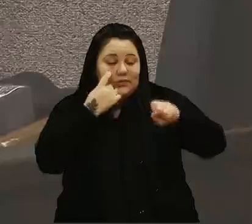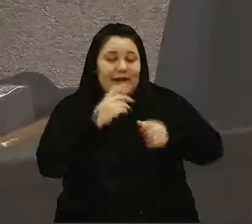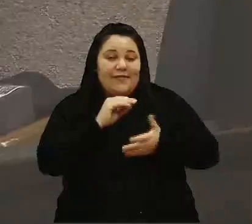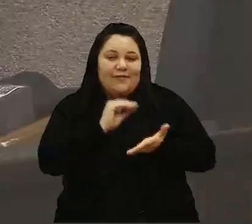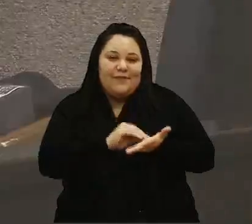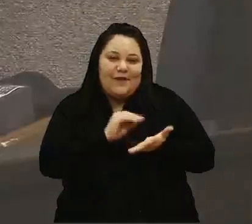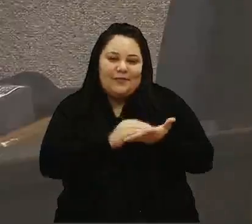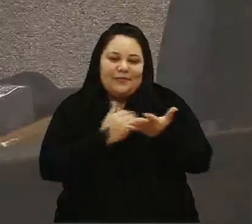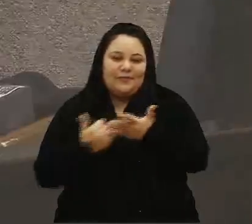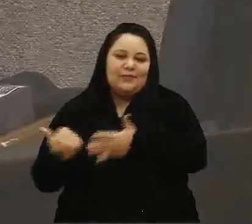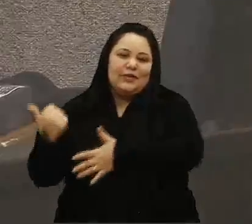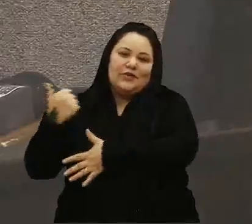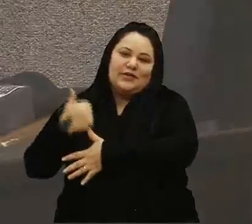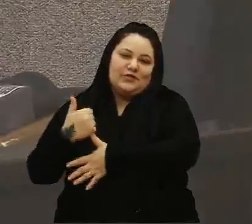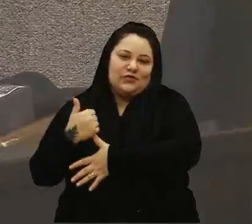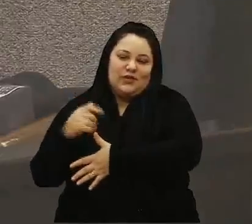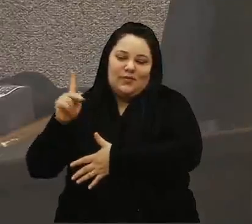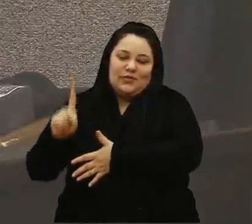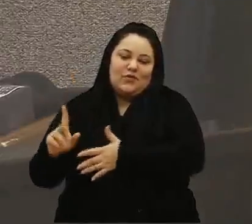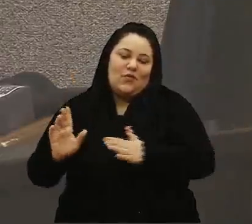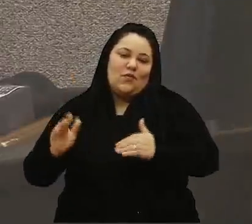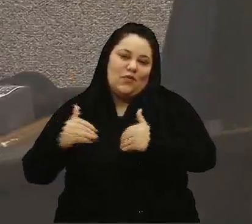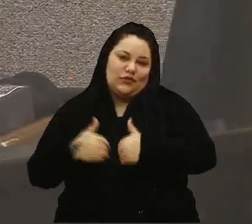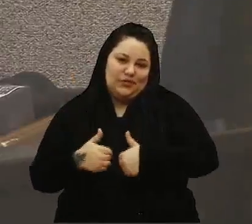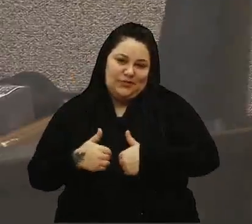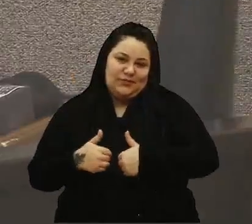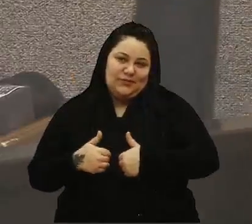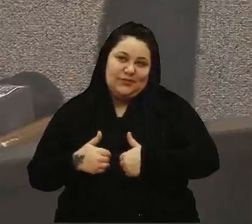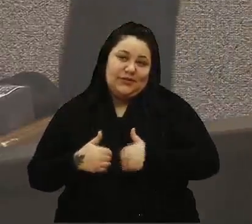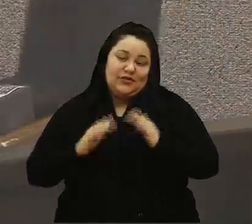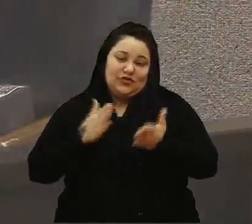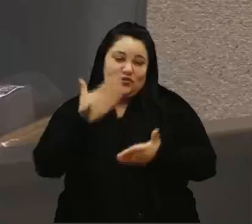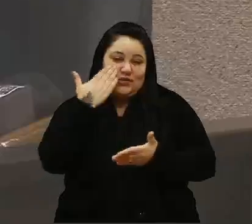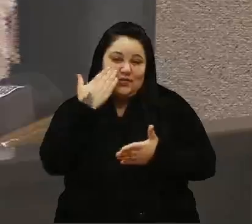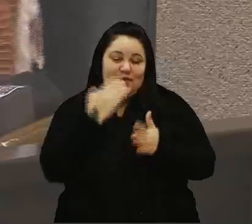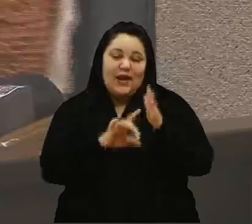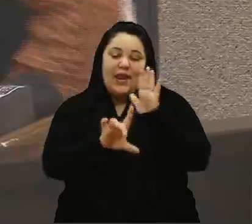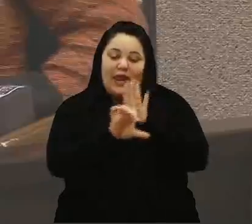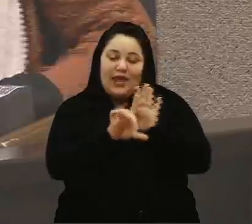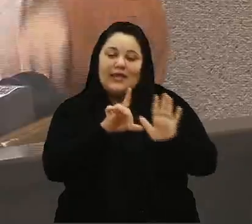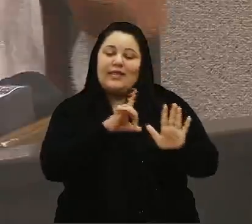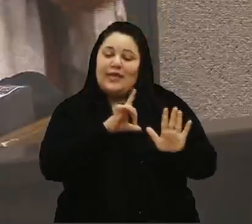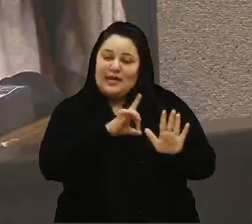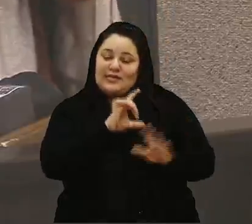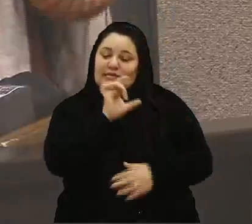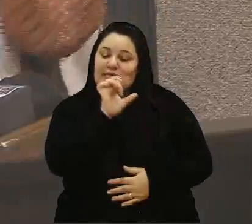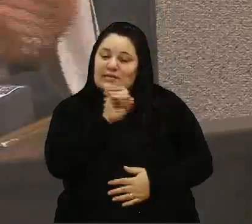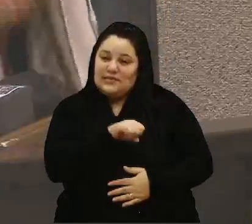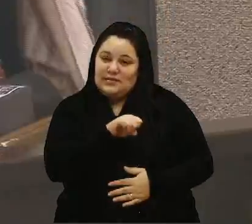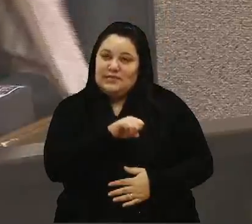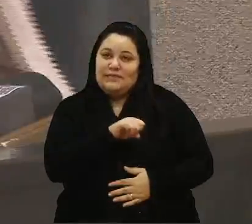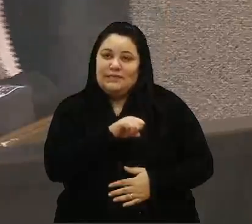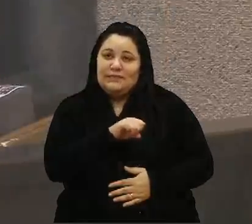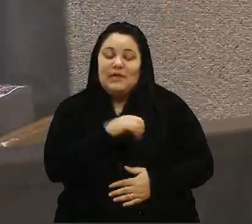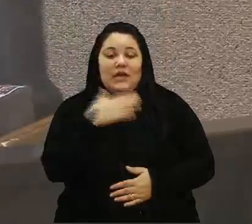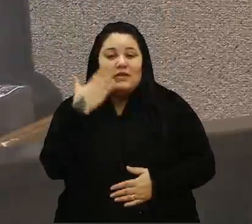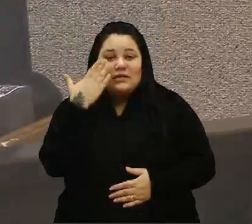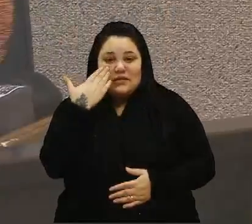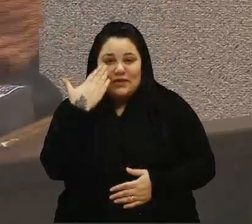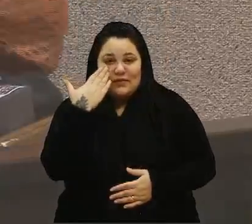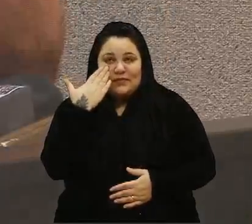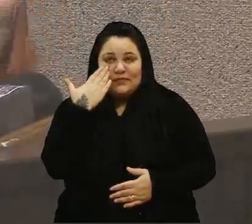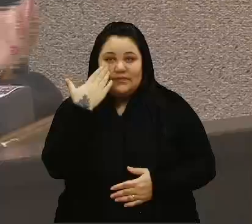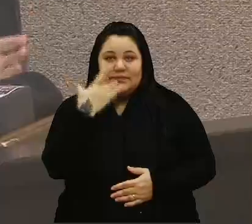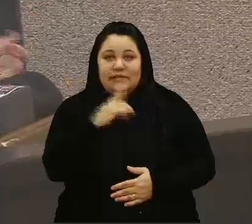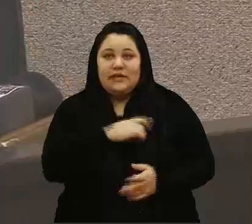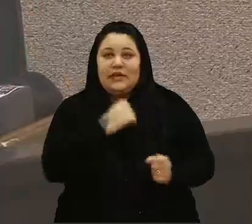as pessoas com TEA. Mesmo tendo a legislação federal, a gente sabe que existe a legislação federal, a gente sabe que existe, inclusive,